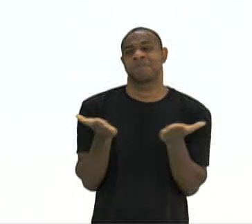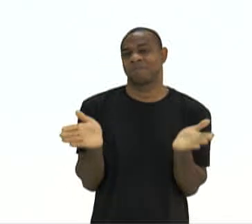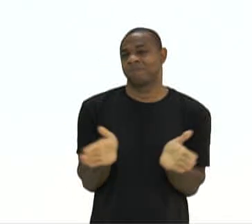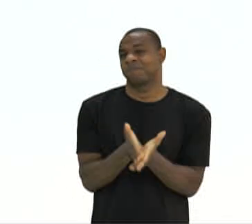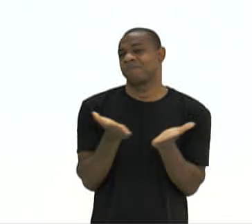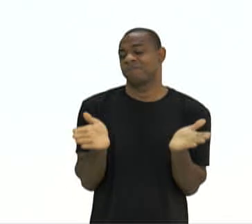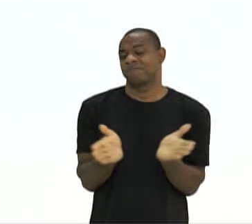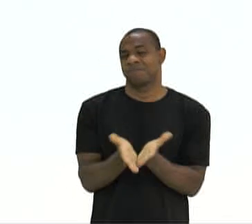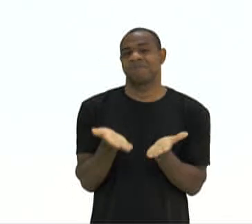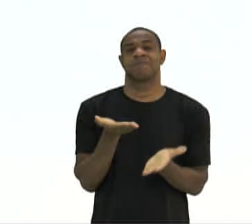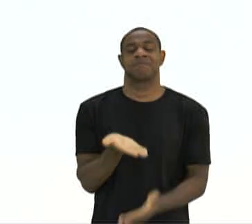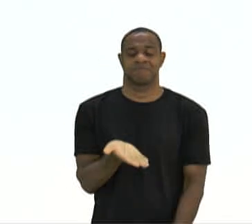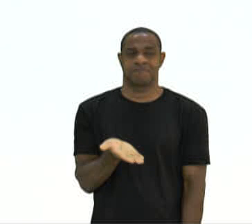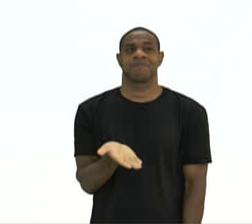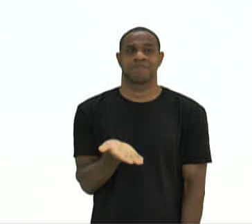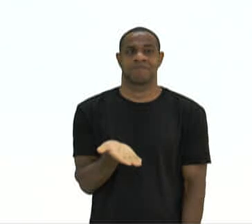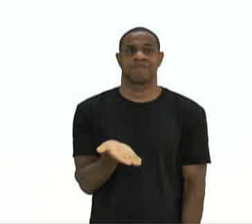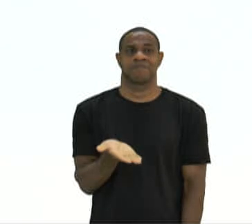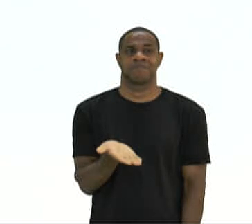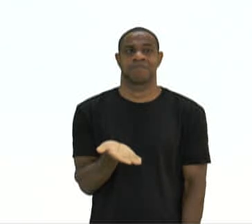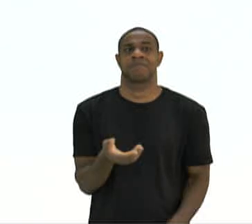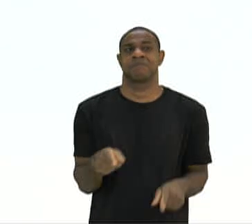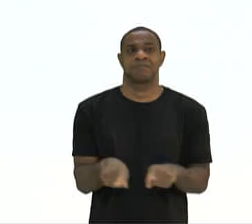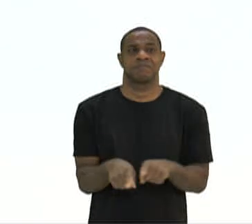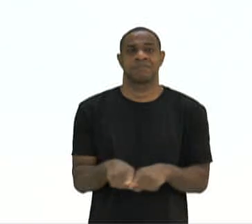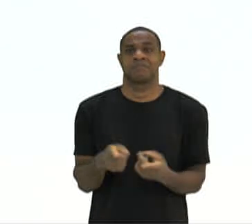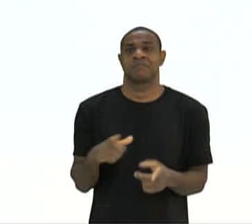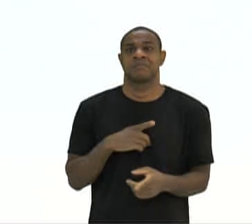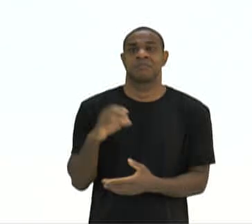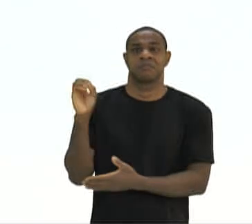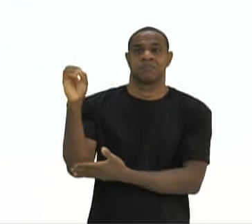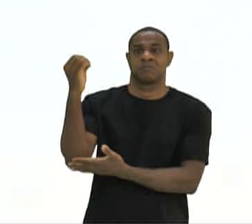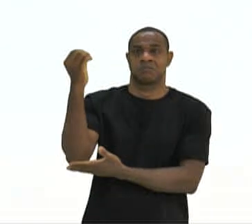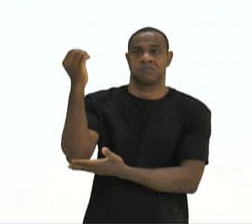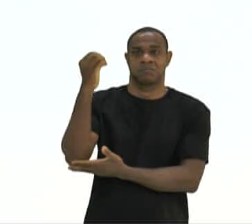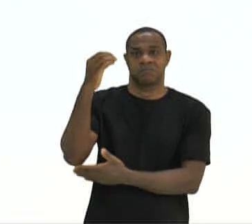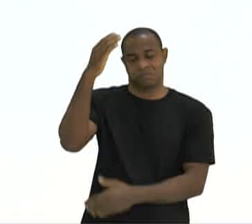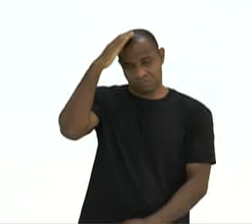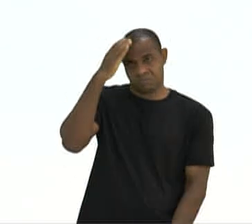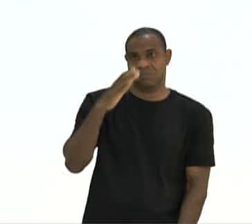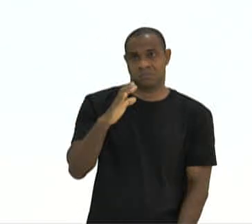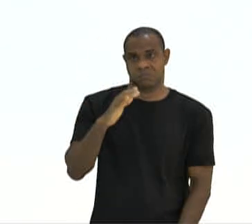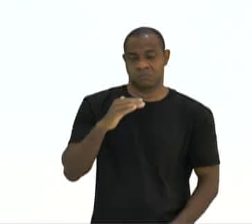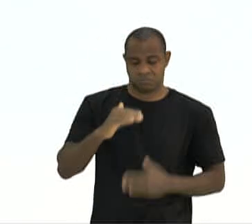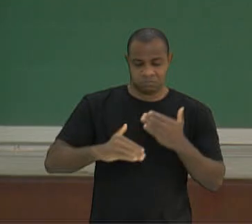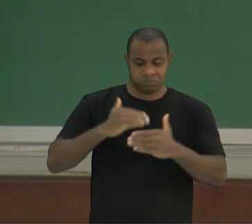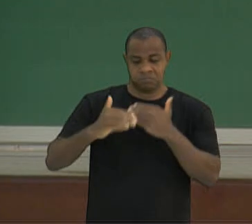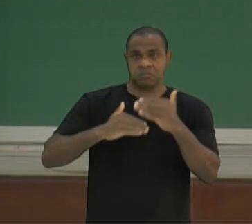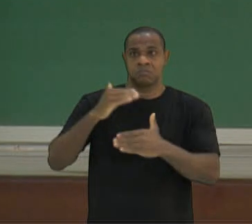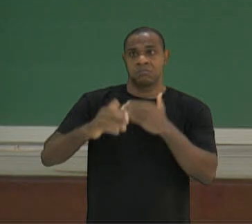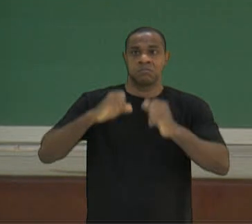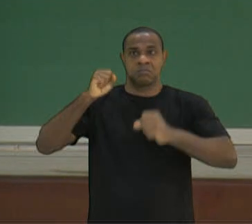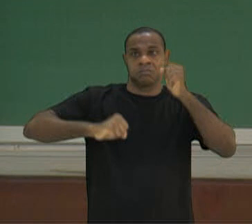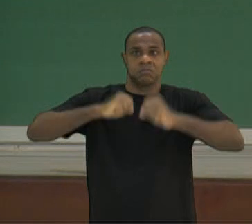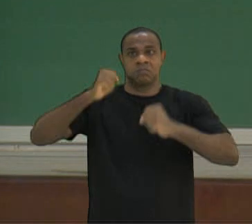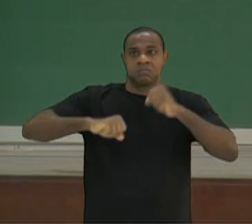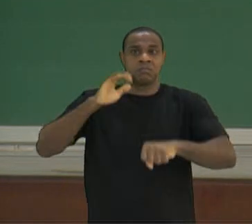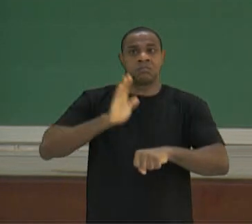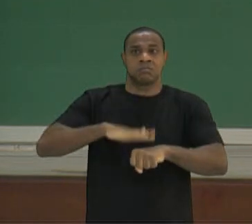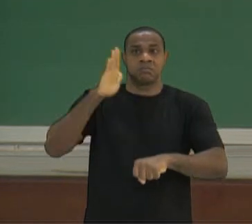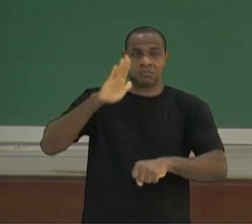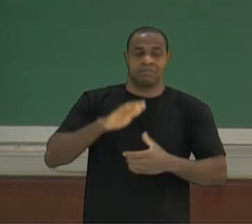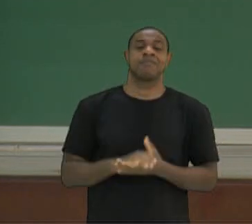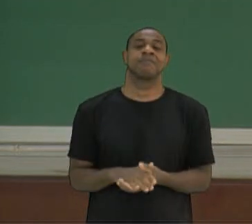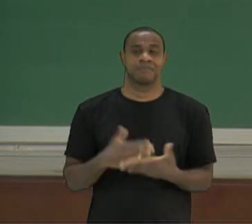até mesmo áreas ali da região de Curitiba e Porto Alegre, que são as áreas mais desenvolvidas e industrializadas da região